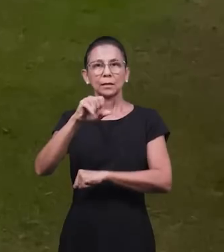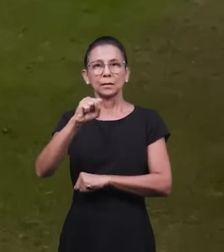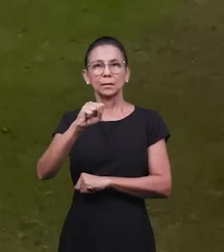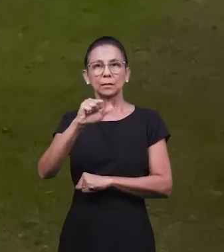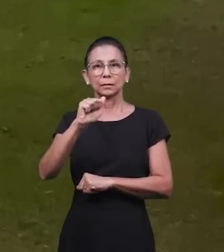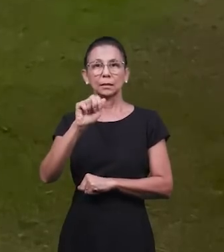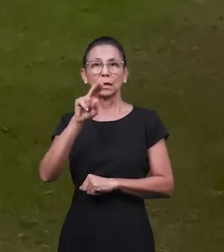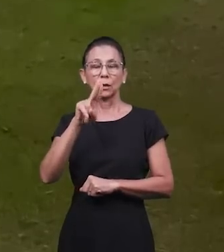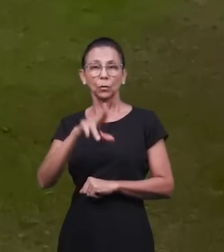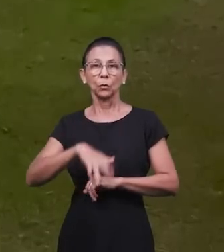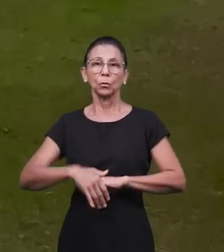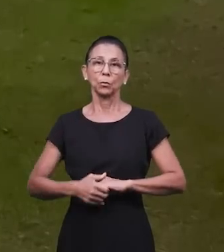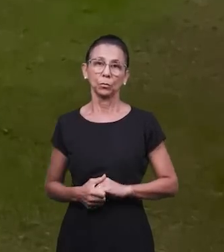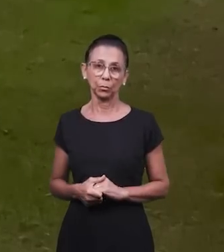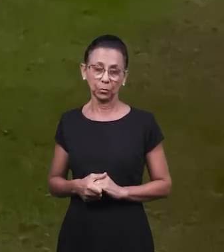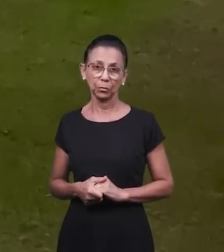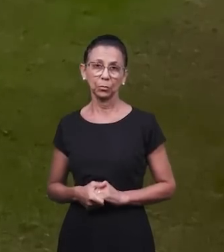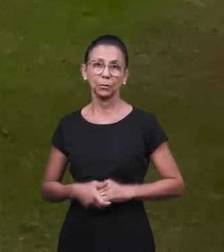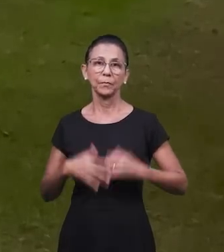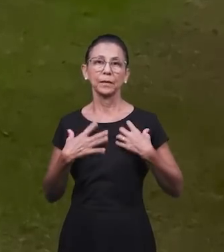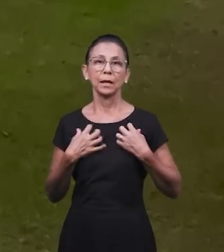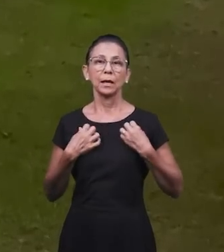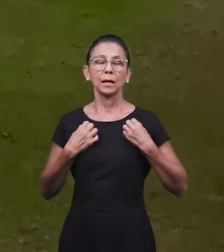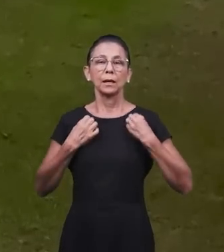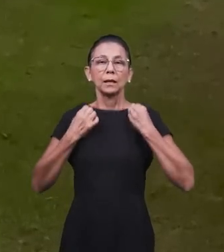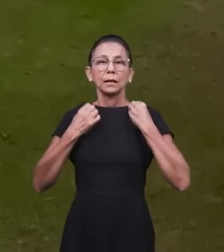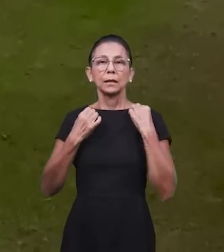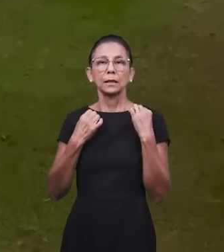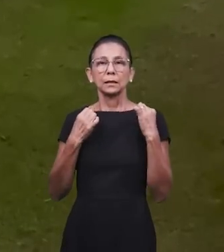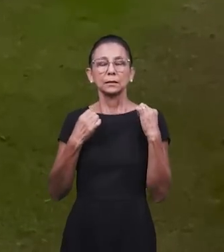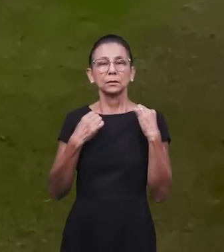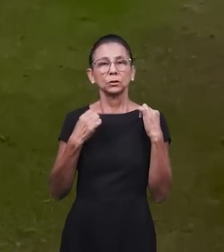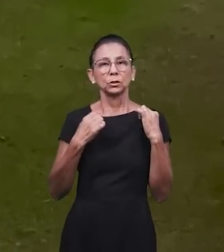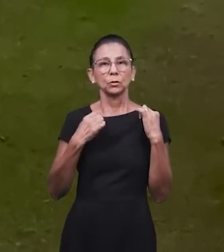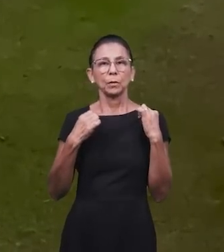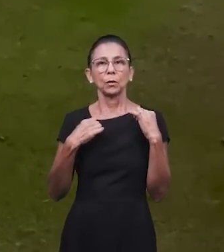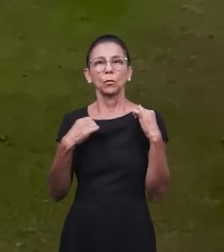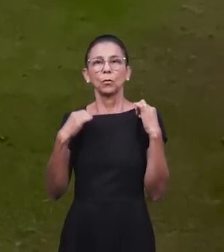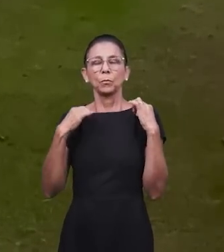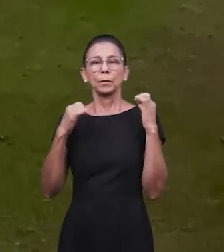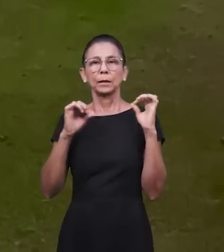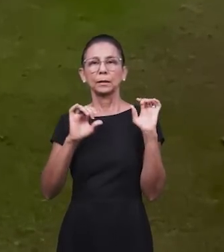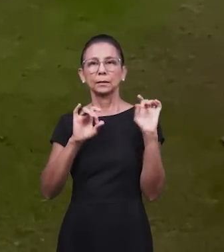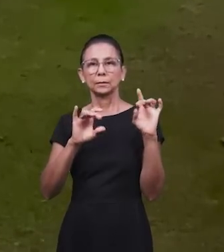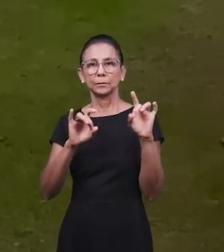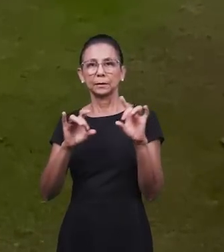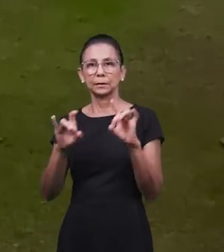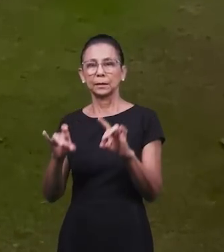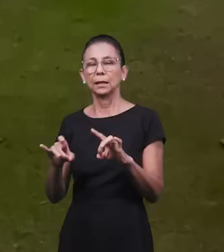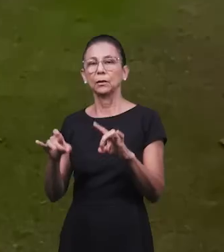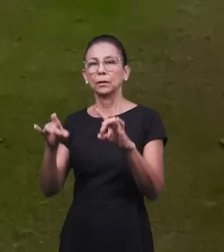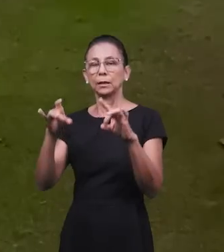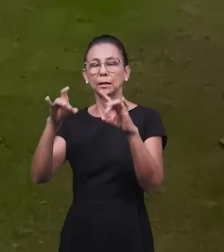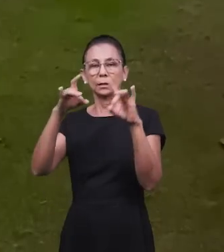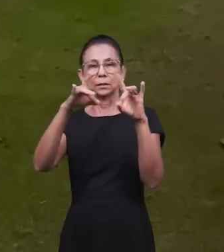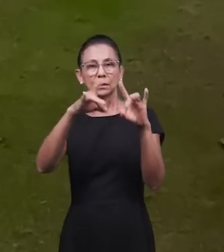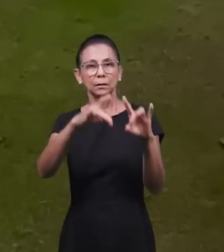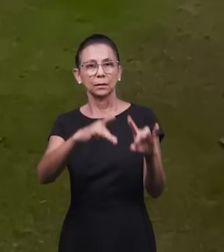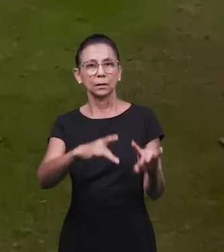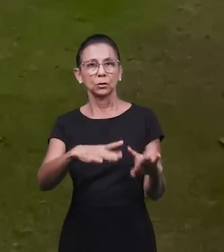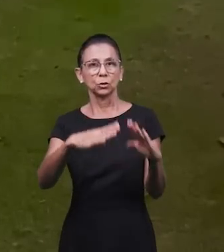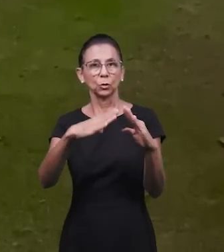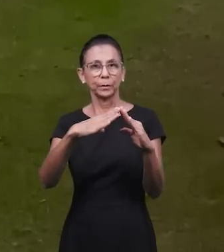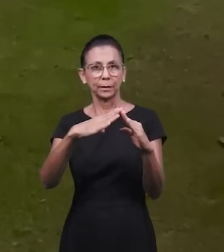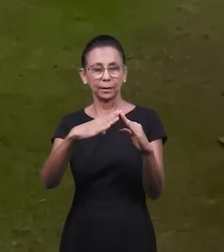deixou em casa. Ou seja, o que nós trouxemos para os jovens é que a vestimenta de salvação, a roupa